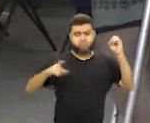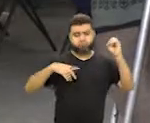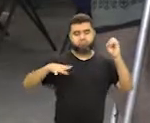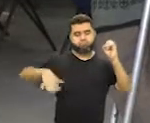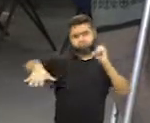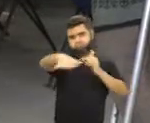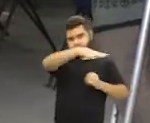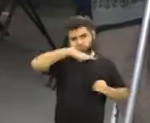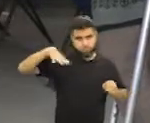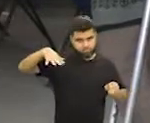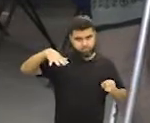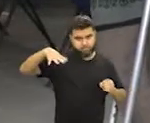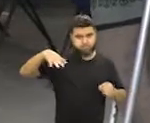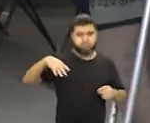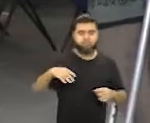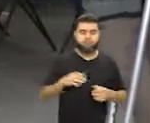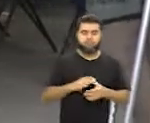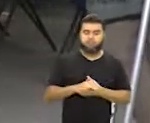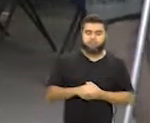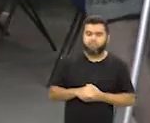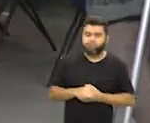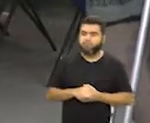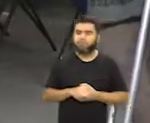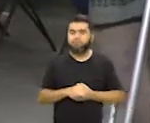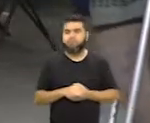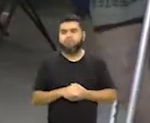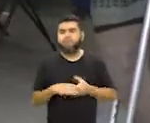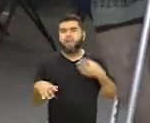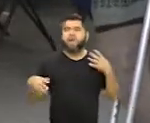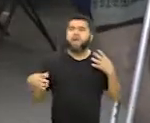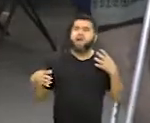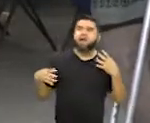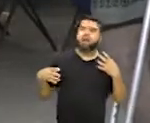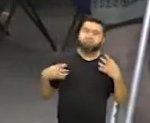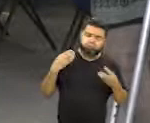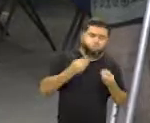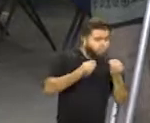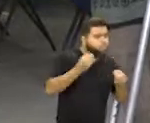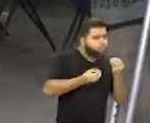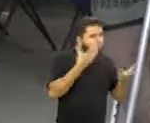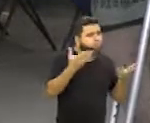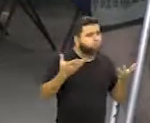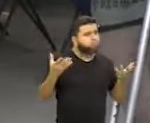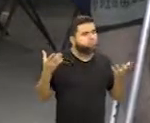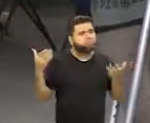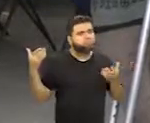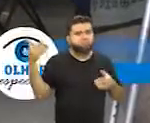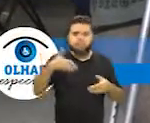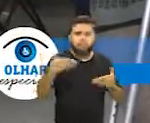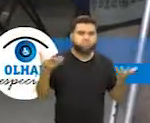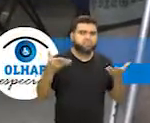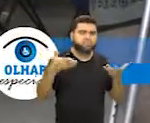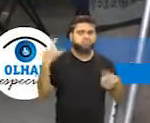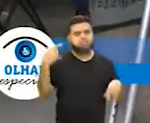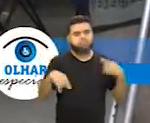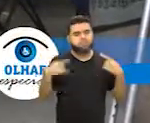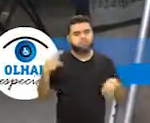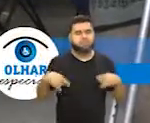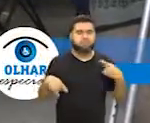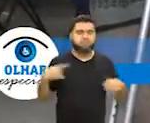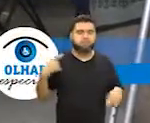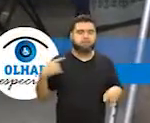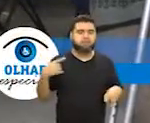é isso? Exatamente, é isso mesmo. E como é participar deste evento hoje para